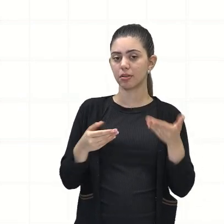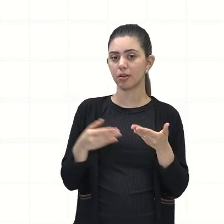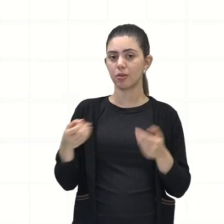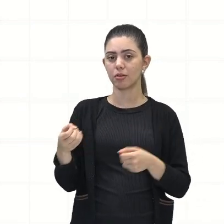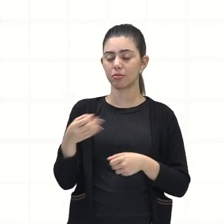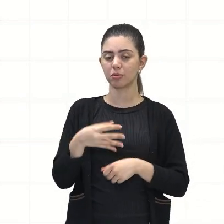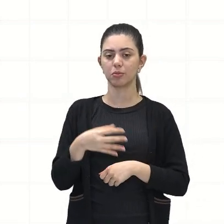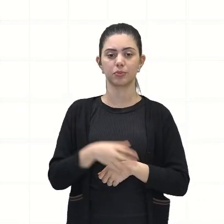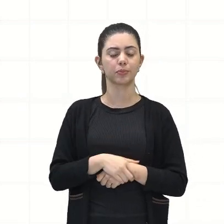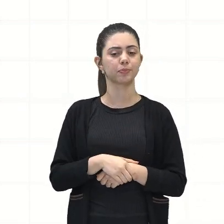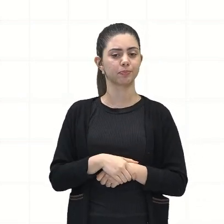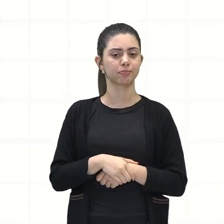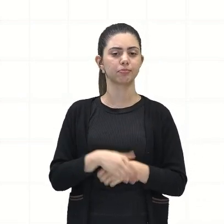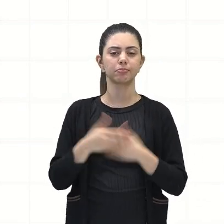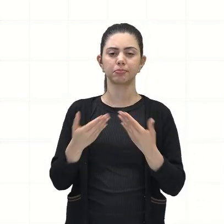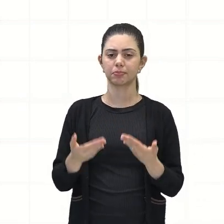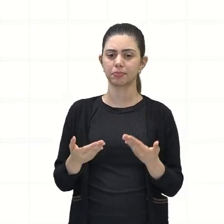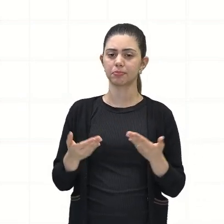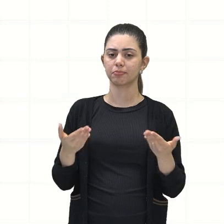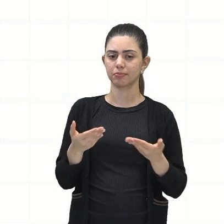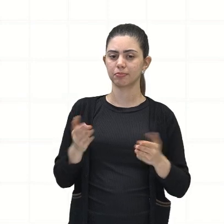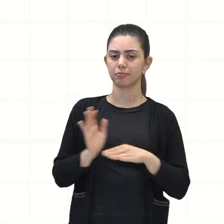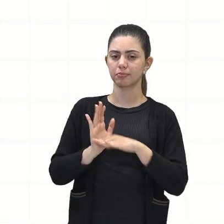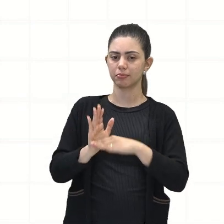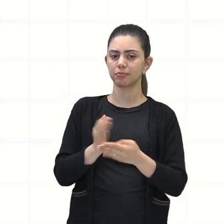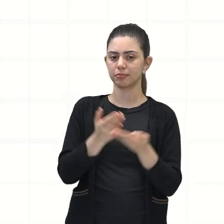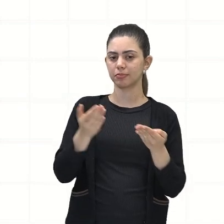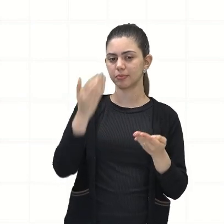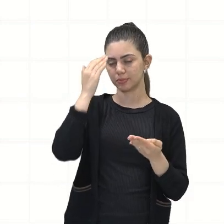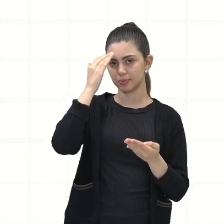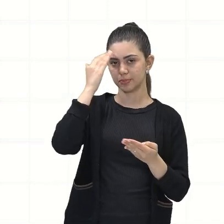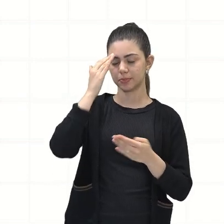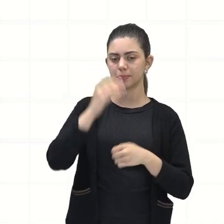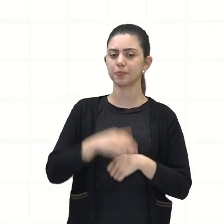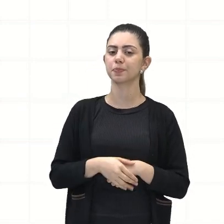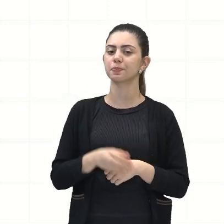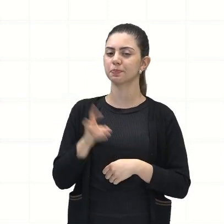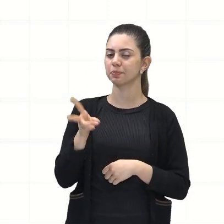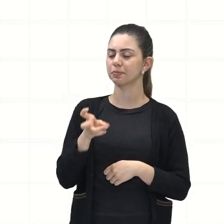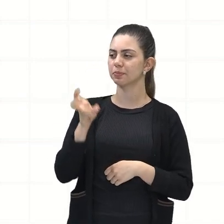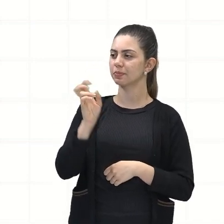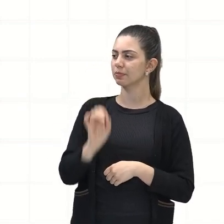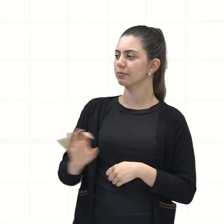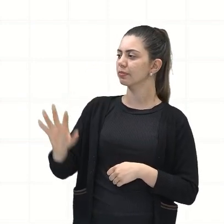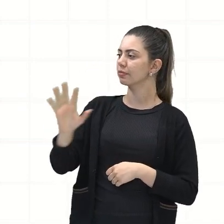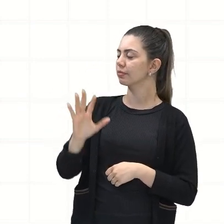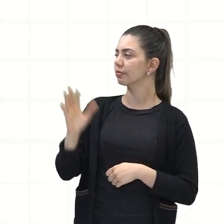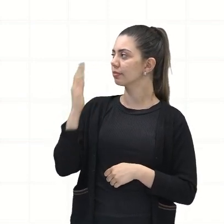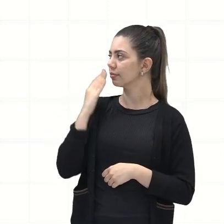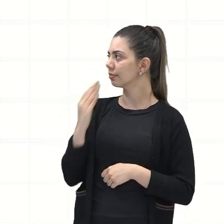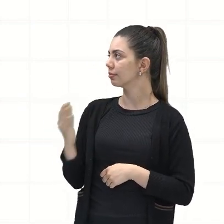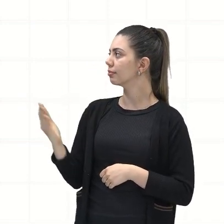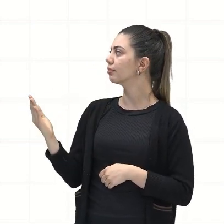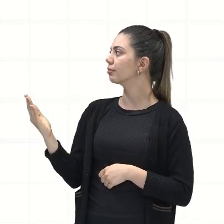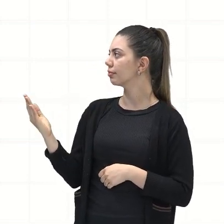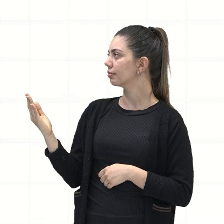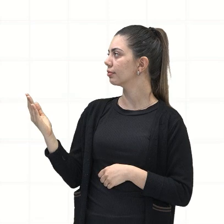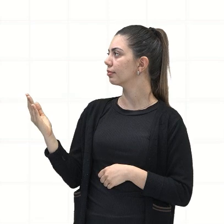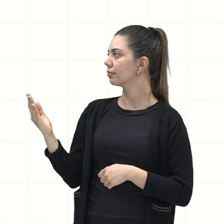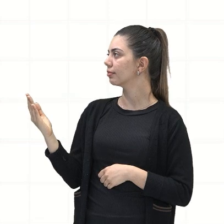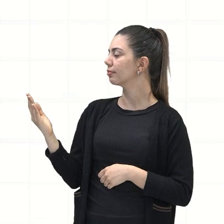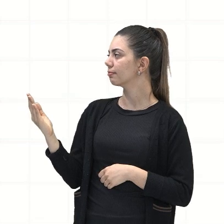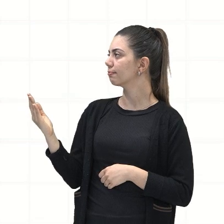Compreenda. Olha só, é a imagem que está, né, sendo transmitida para você